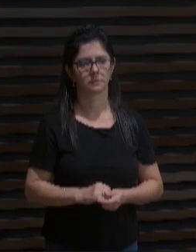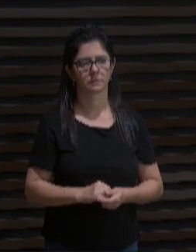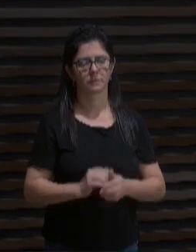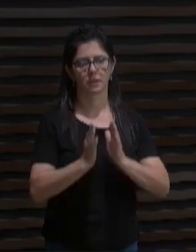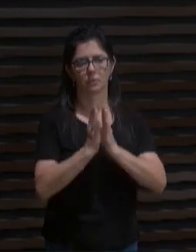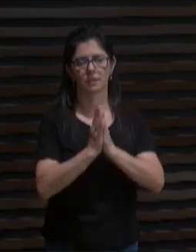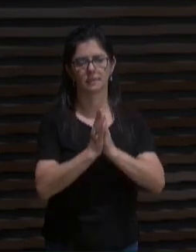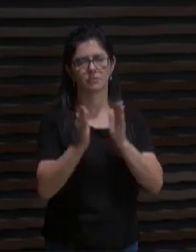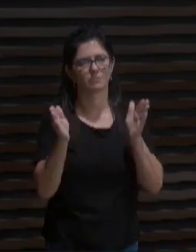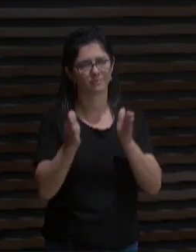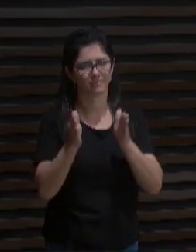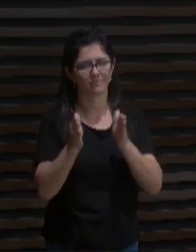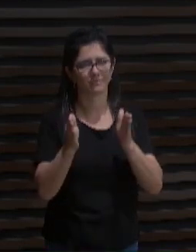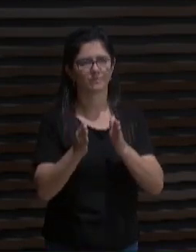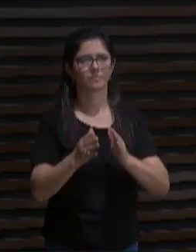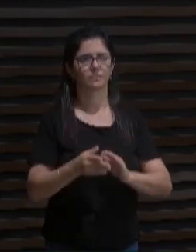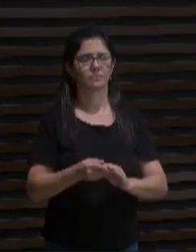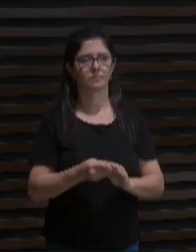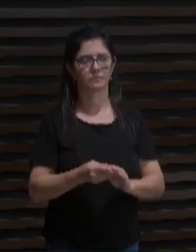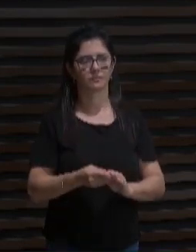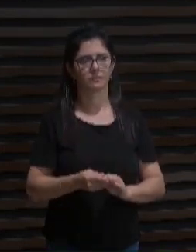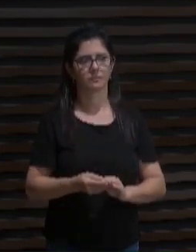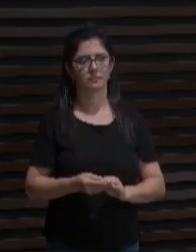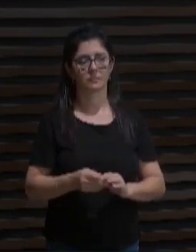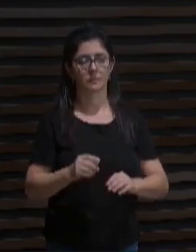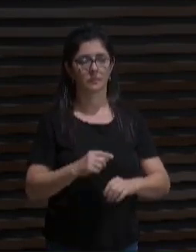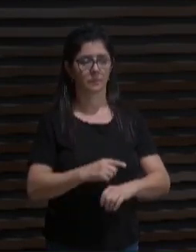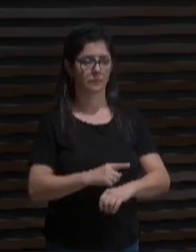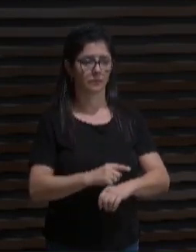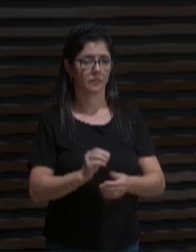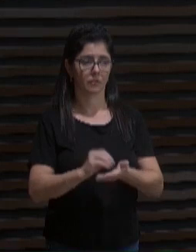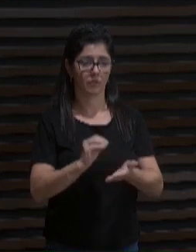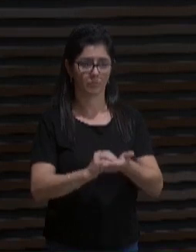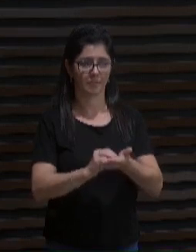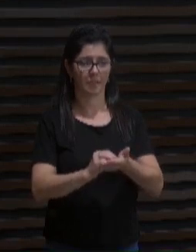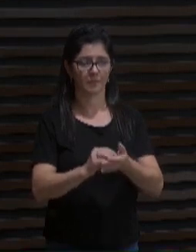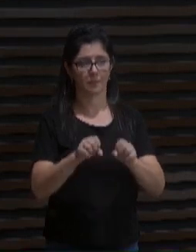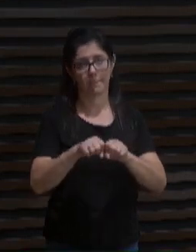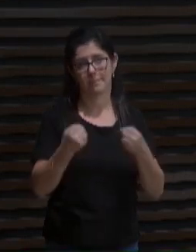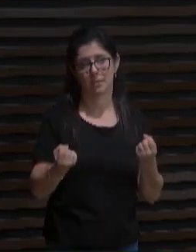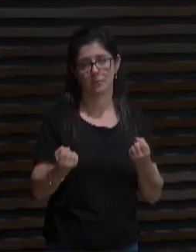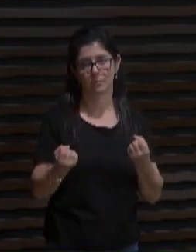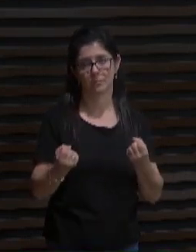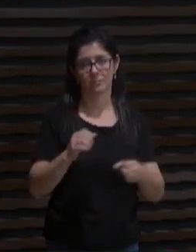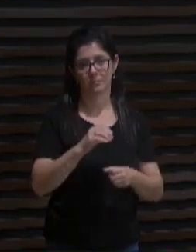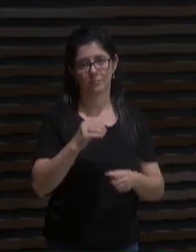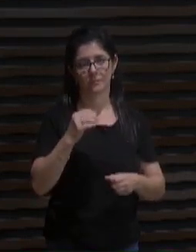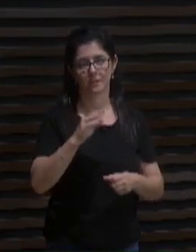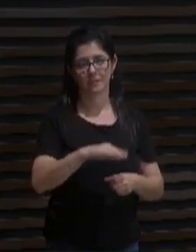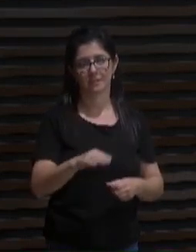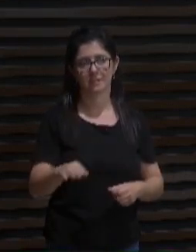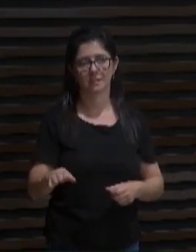curtas. Por exemplo, quando faltava pão para as crianças no orfanato, ele dizia assim: Daddy,